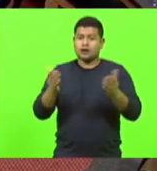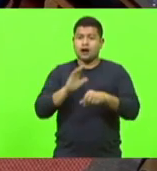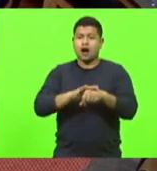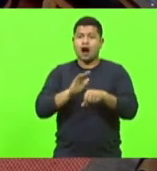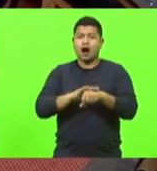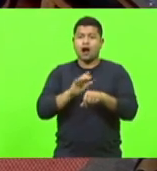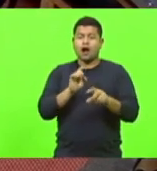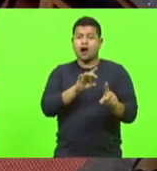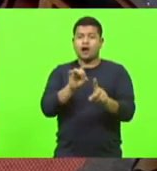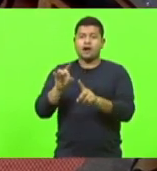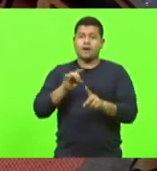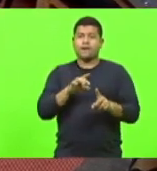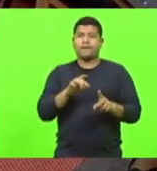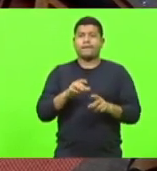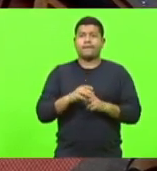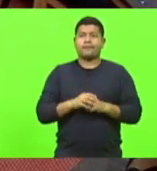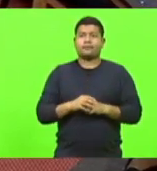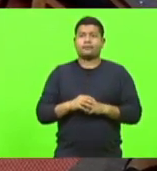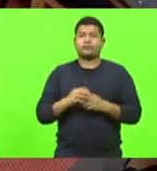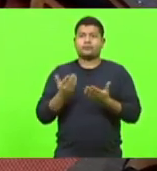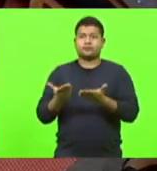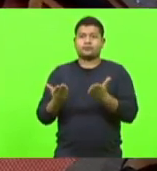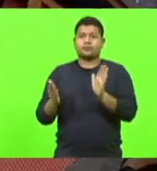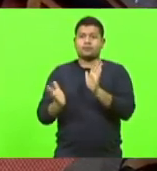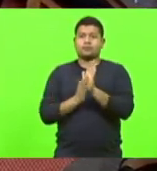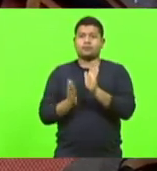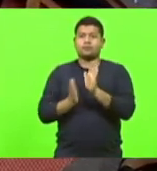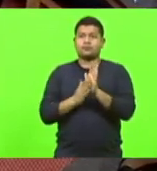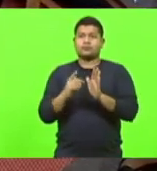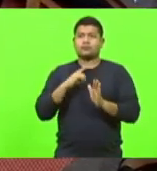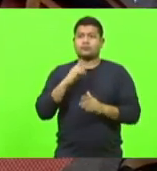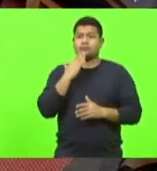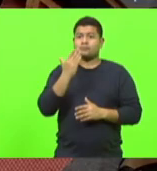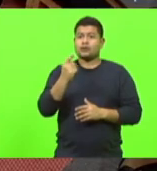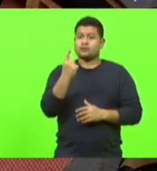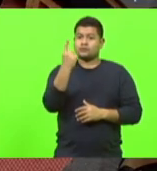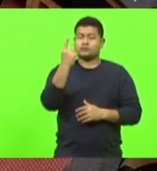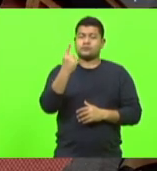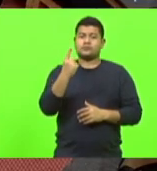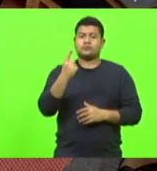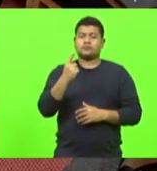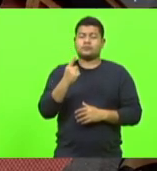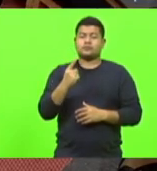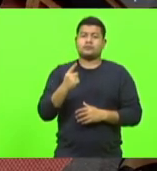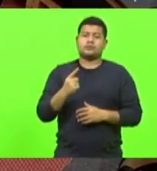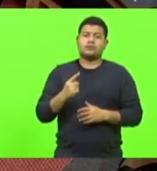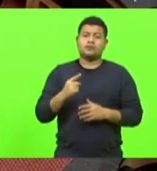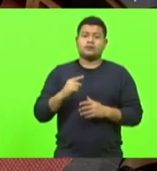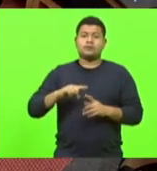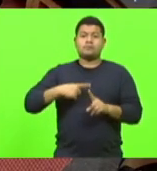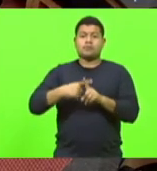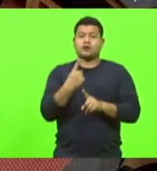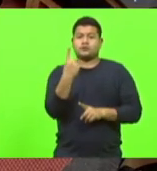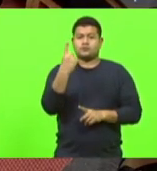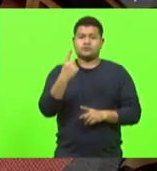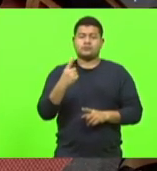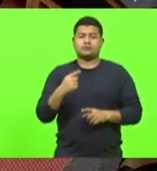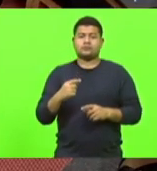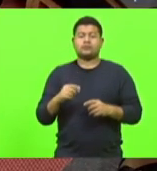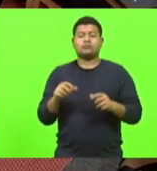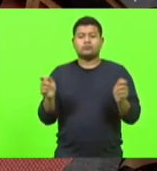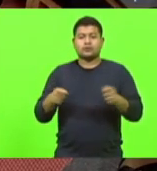tem uma foi um propositor tem mais de um requerimento para voltar aqueles requerimento daqueles autores em